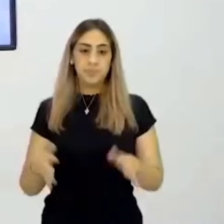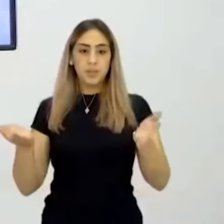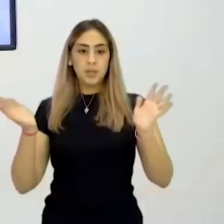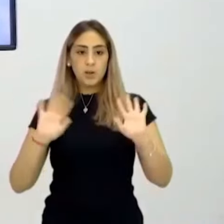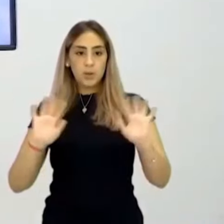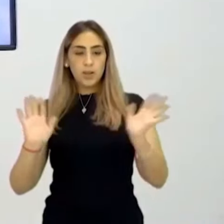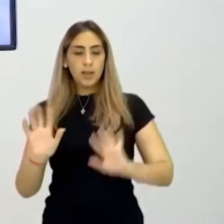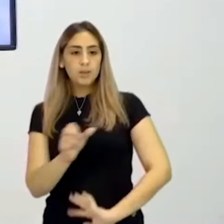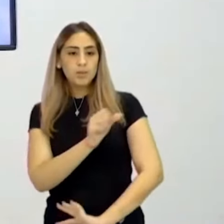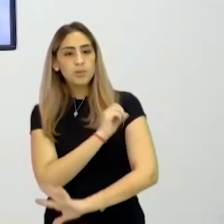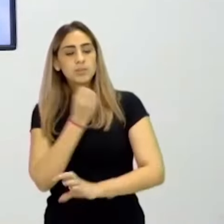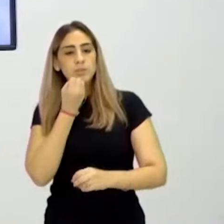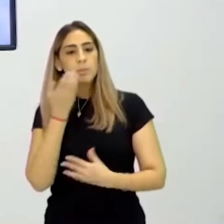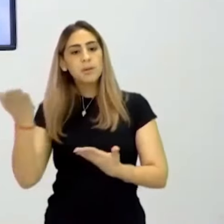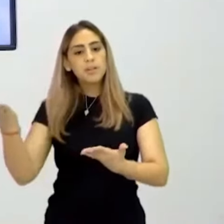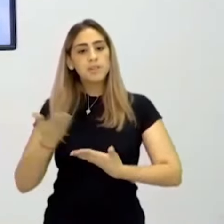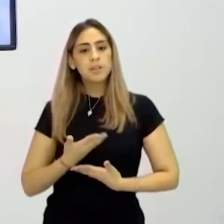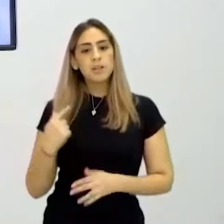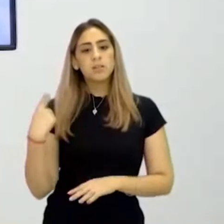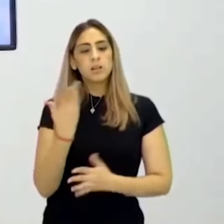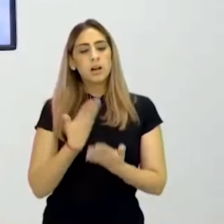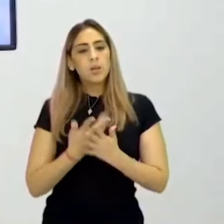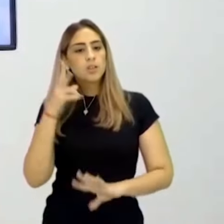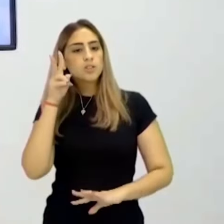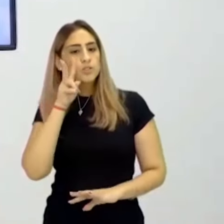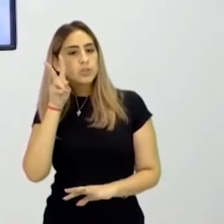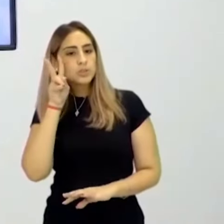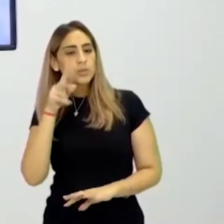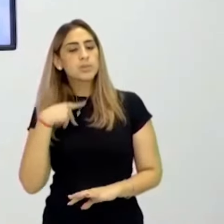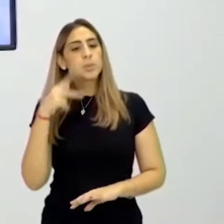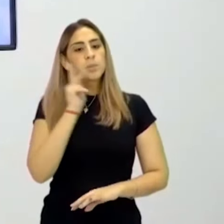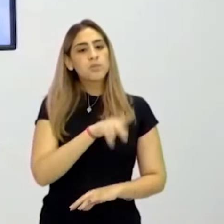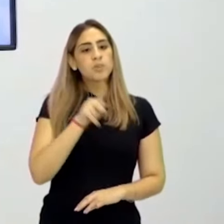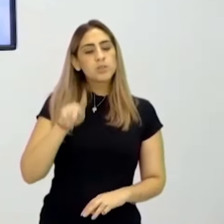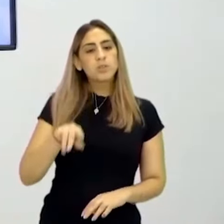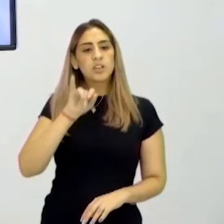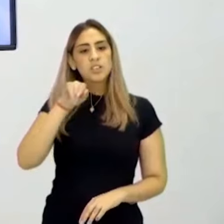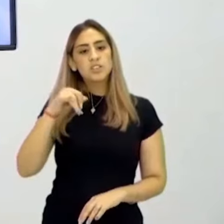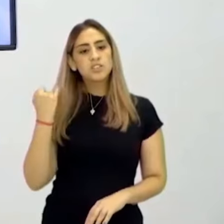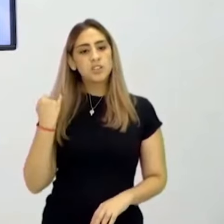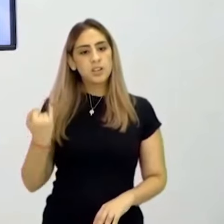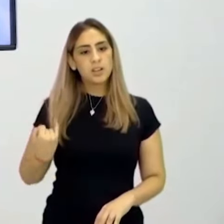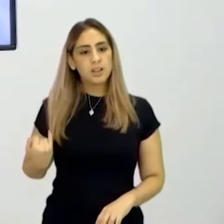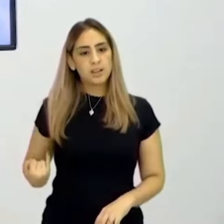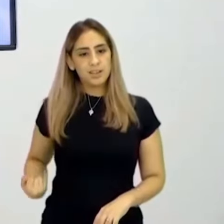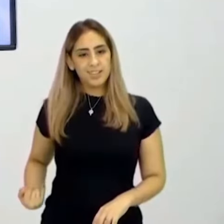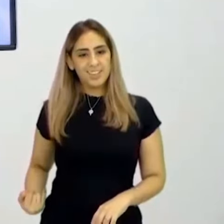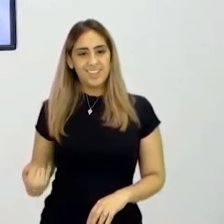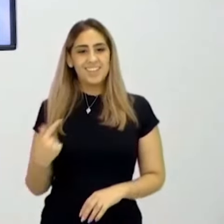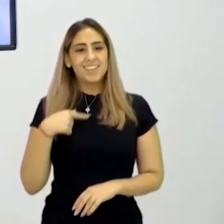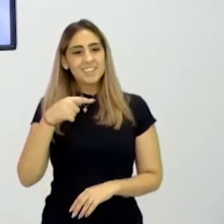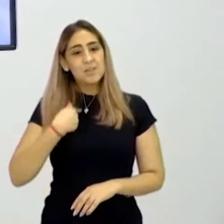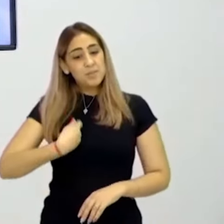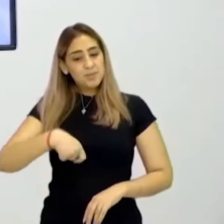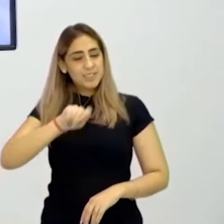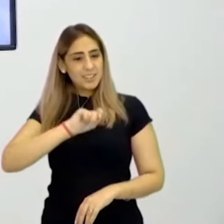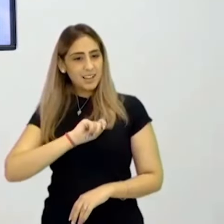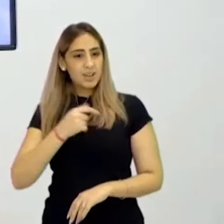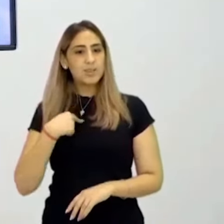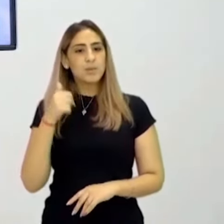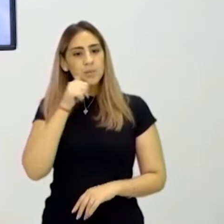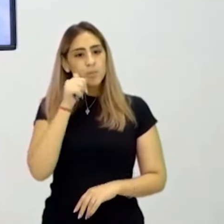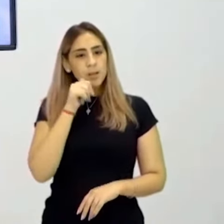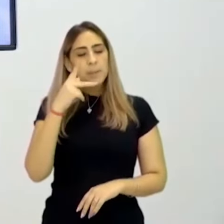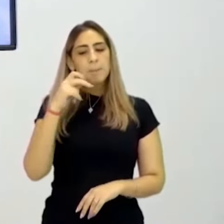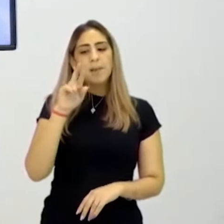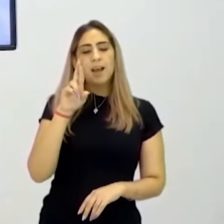Olá, nono ano, sejam bem-vindos a essa aula de História. Eu sou a professora Janaína Jardim, esse é o meu sinal. Eu sou uma mulher parda,